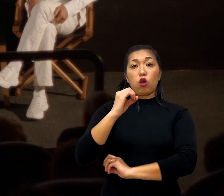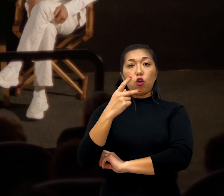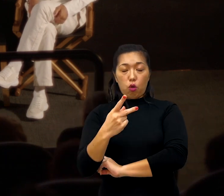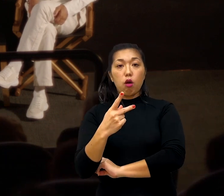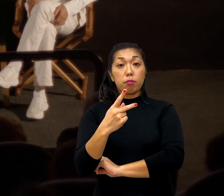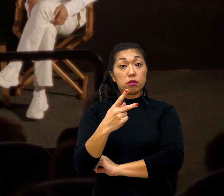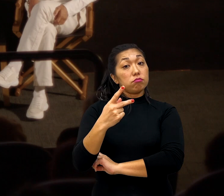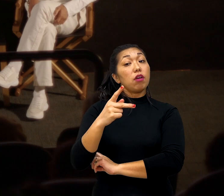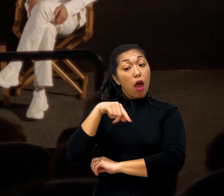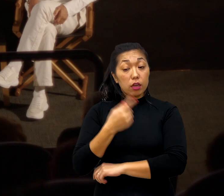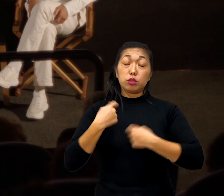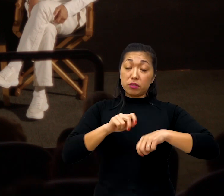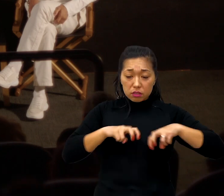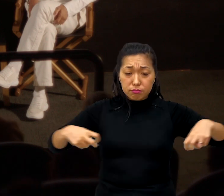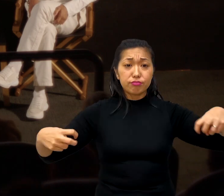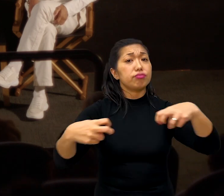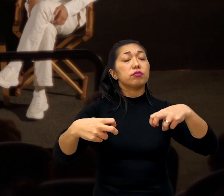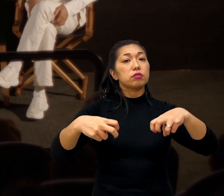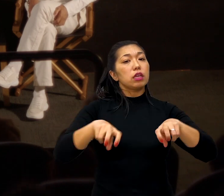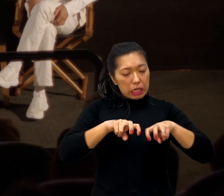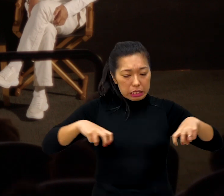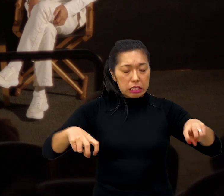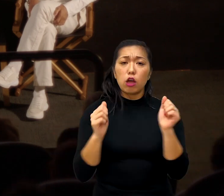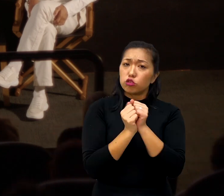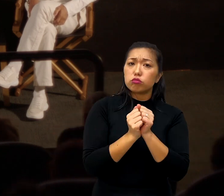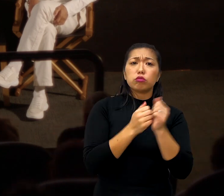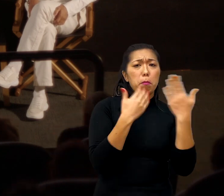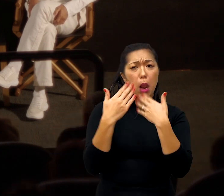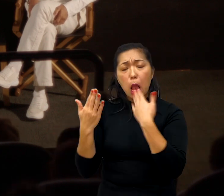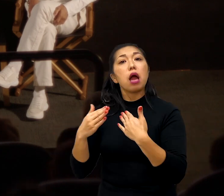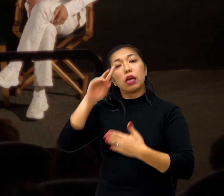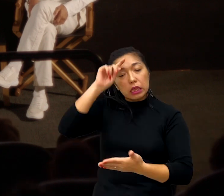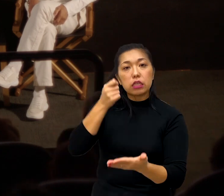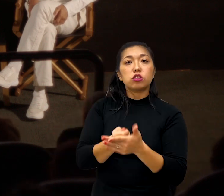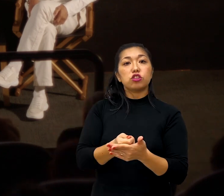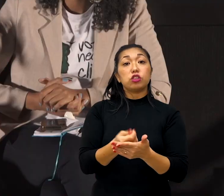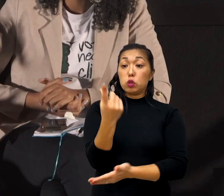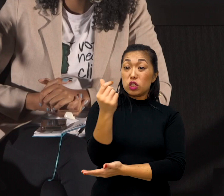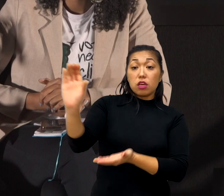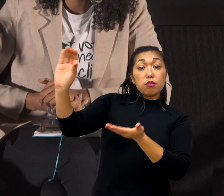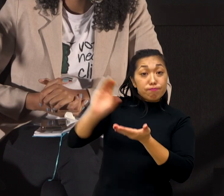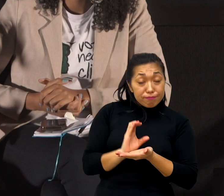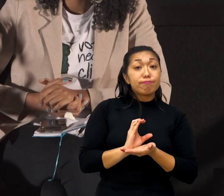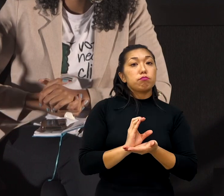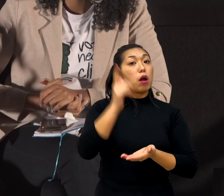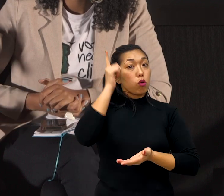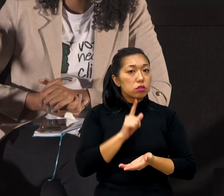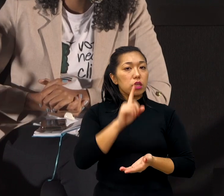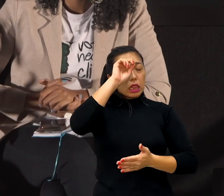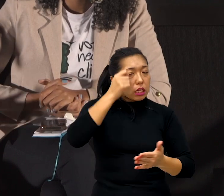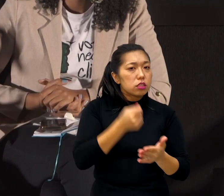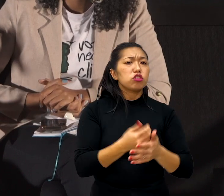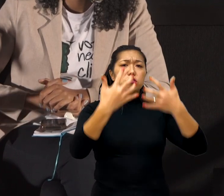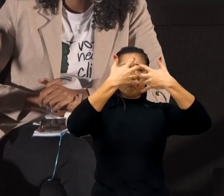aí. Então, é esses espaços que a gente precisa frequentar. Sentar nas mesas de decisões e pegar o dinheiro para decidir, para